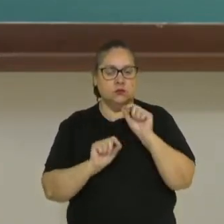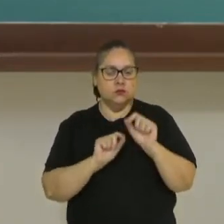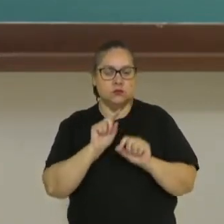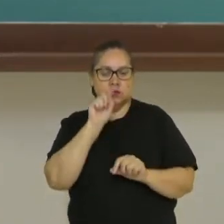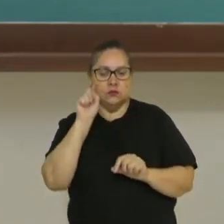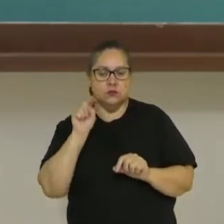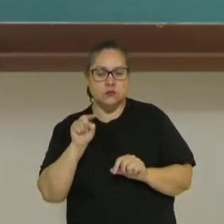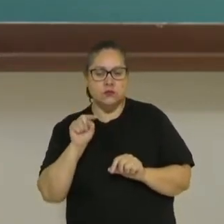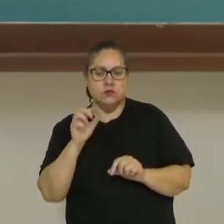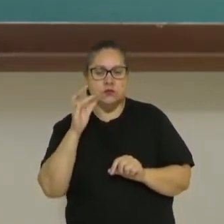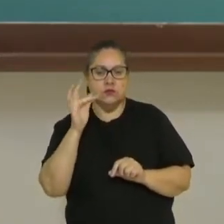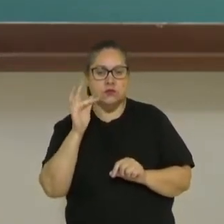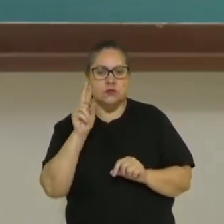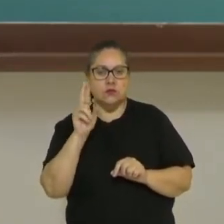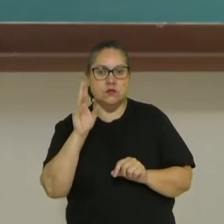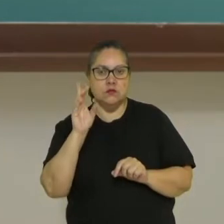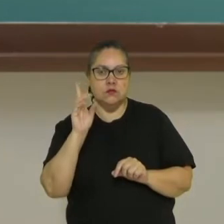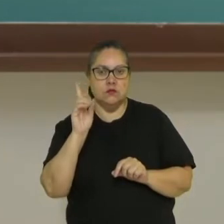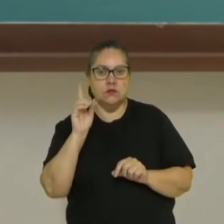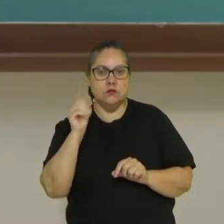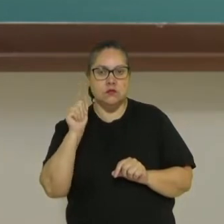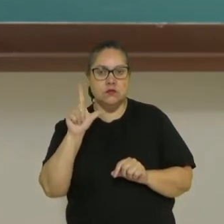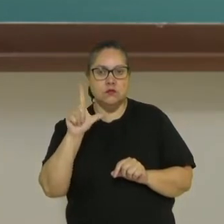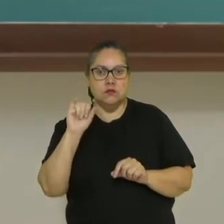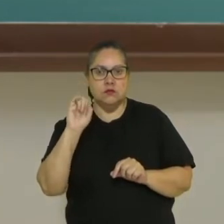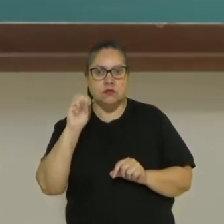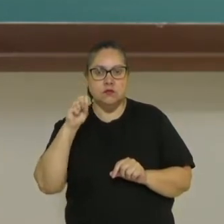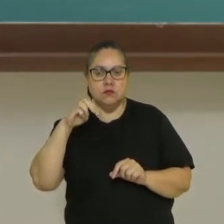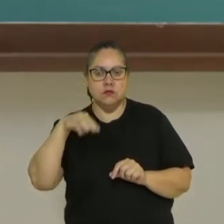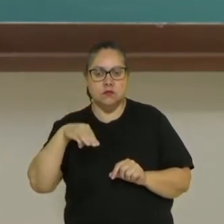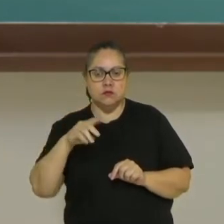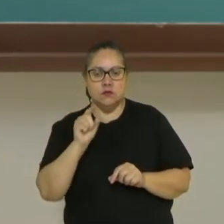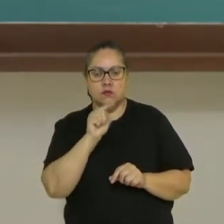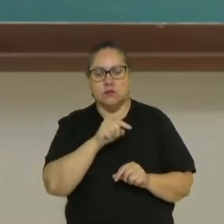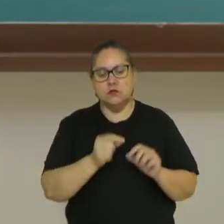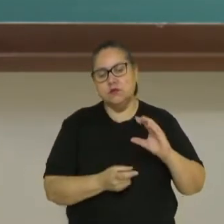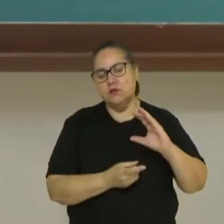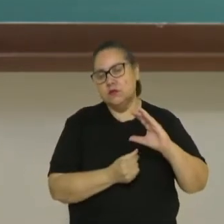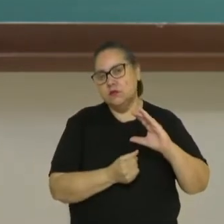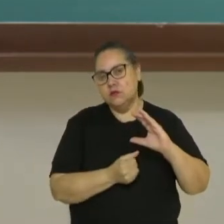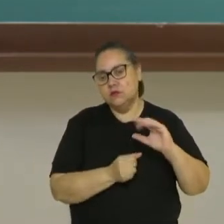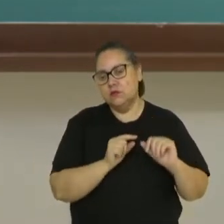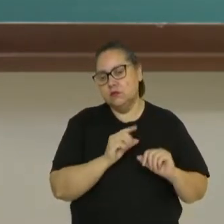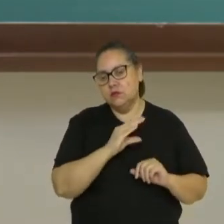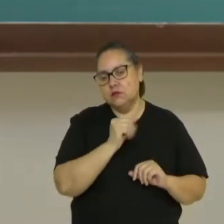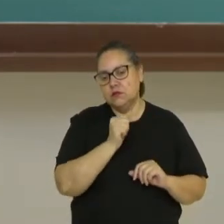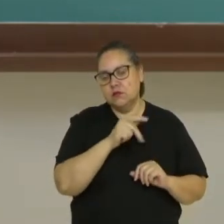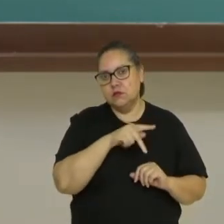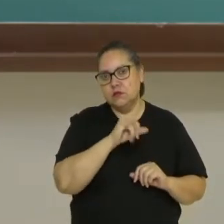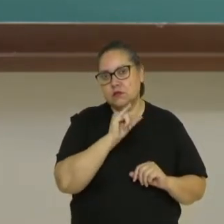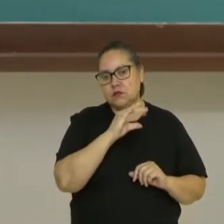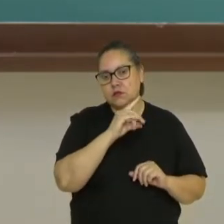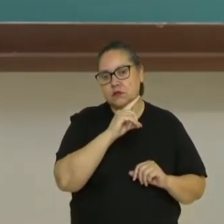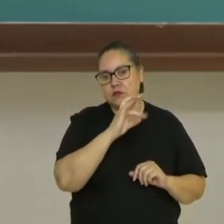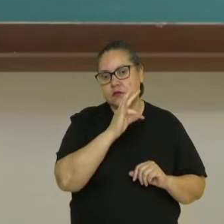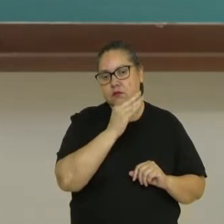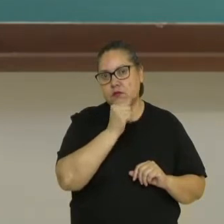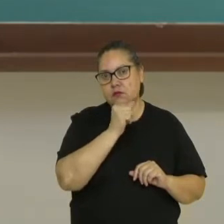é feudalismo e o que é capitalismo? Já parou para se perguntar? Muitas vezes na internet